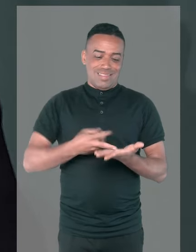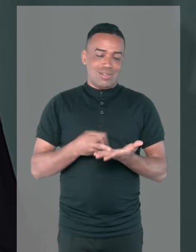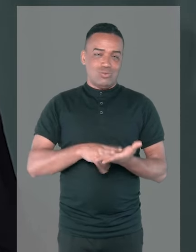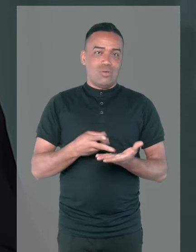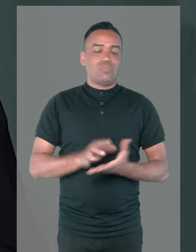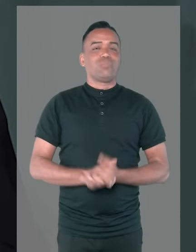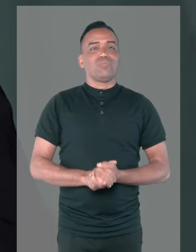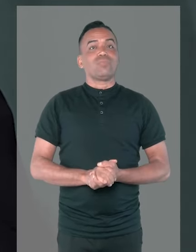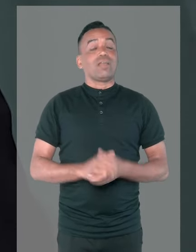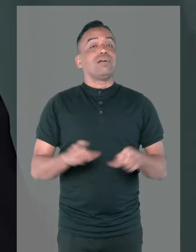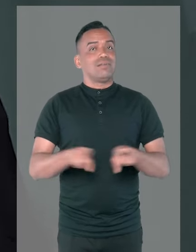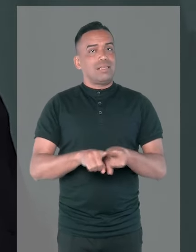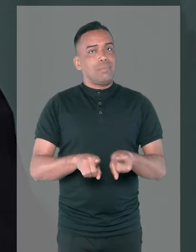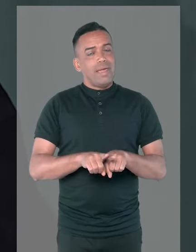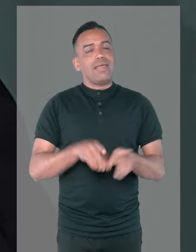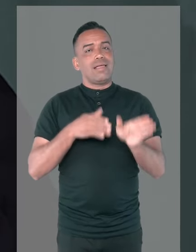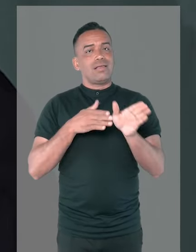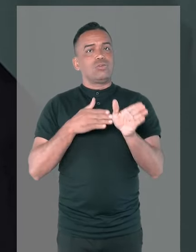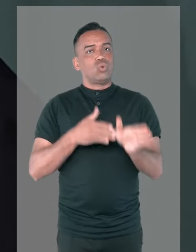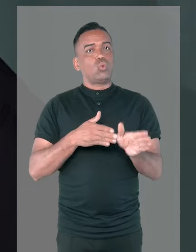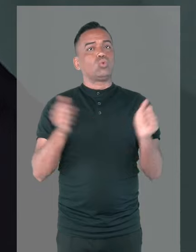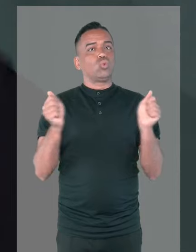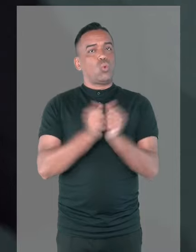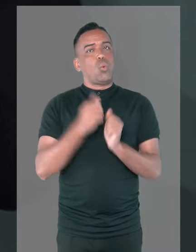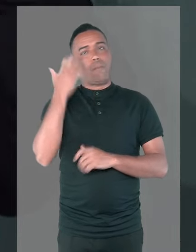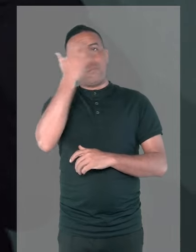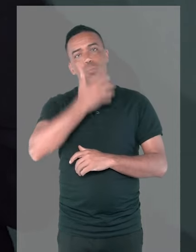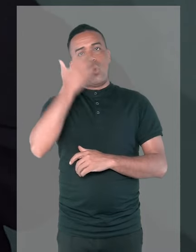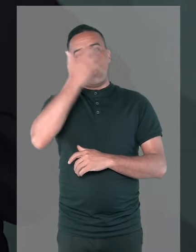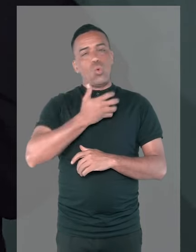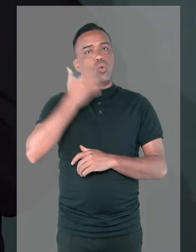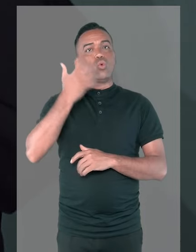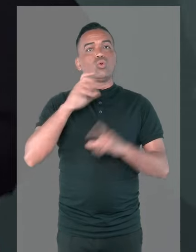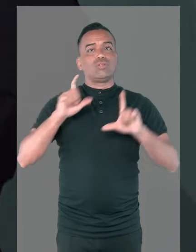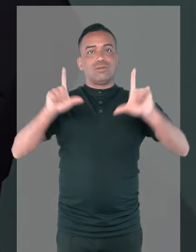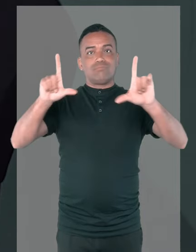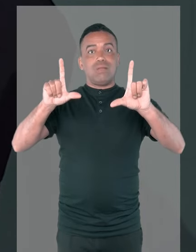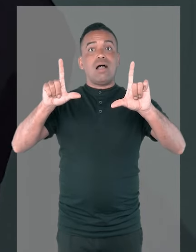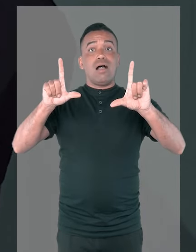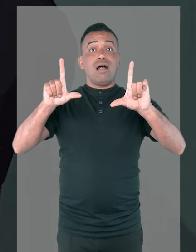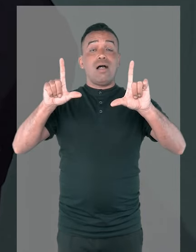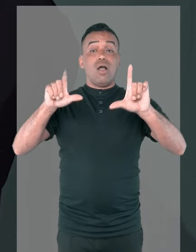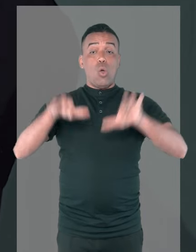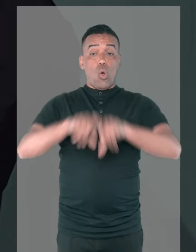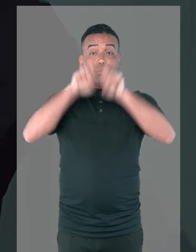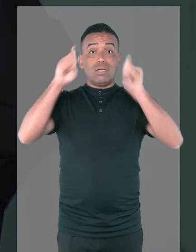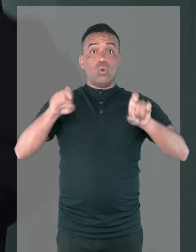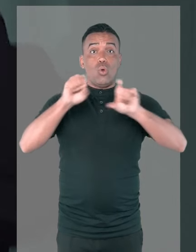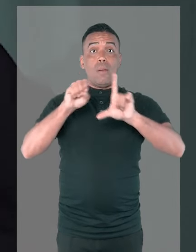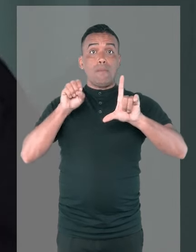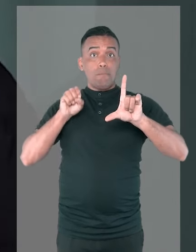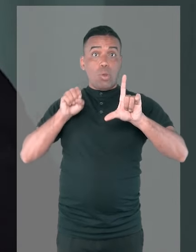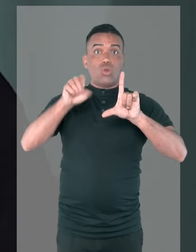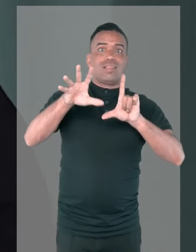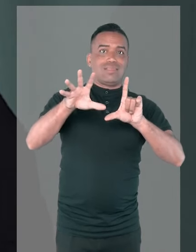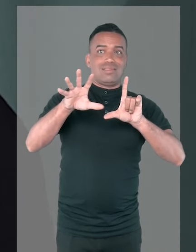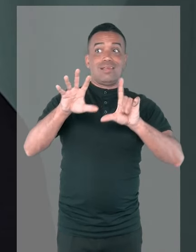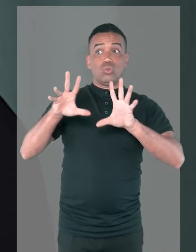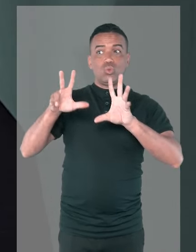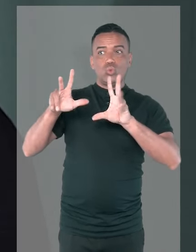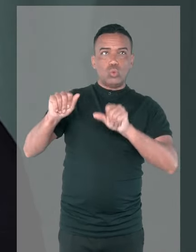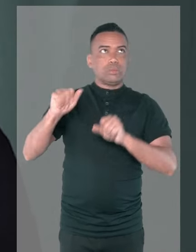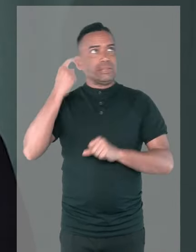tinham um acompanhamento musical, tudo era projetado, a tela do computador era projetada, enquanto todo mundo